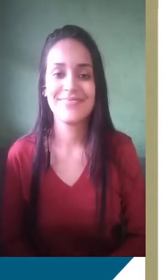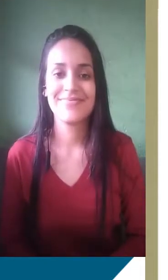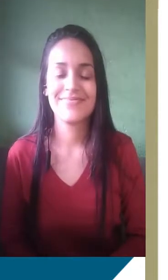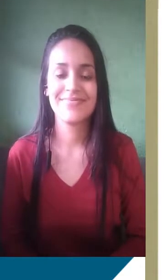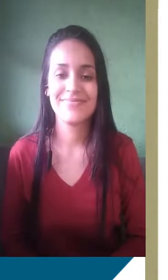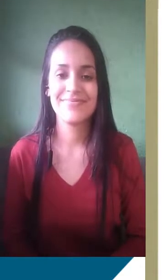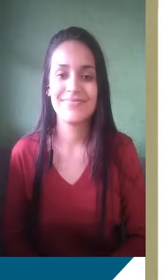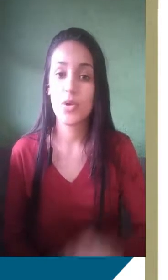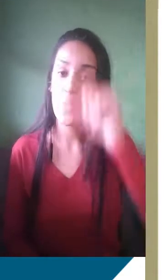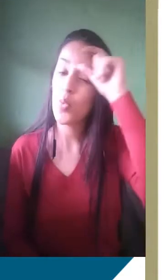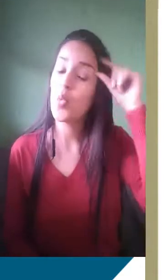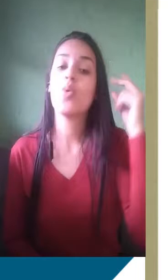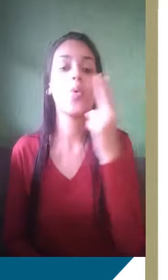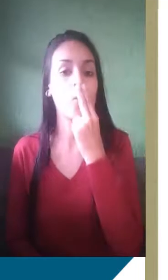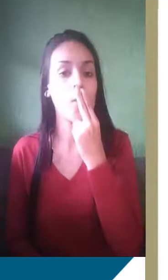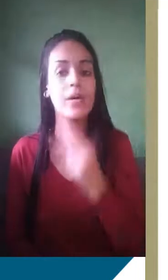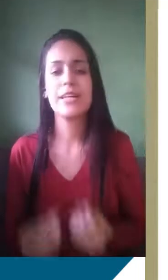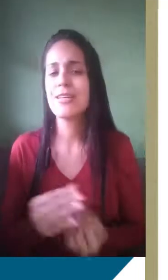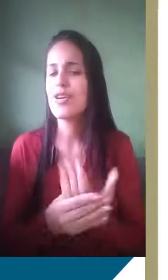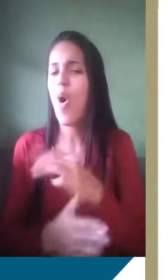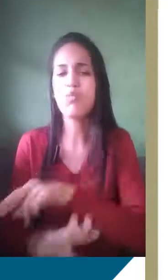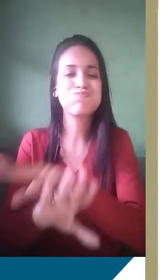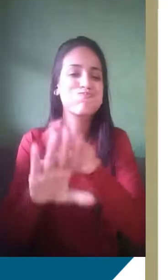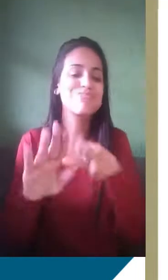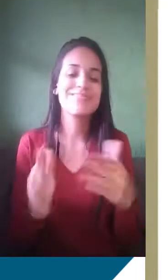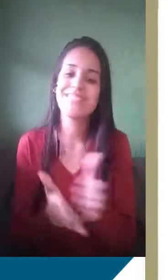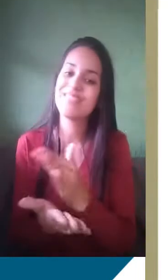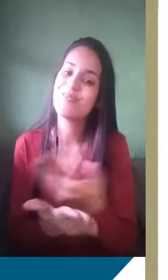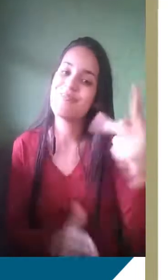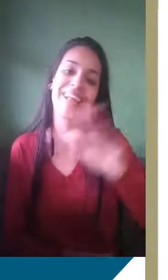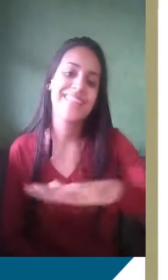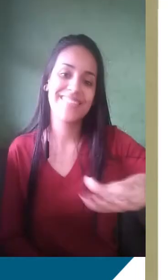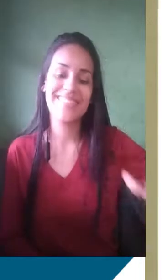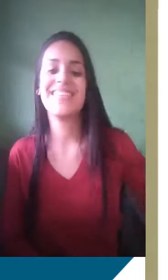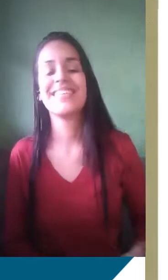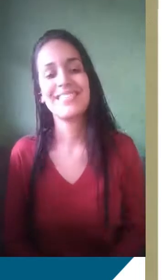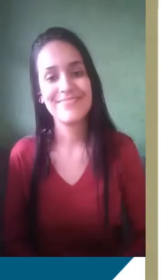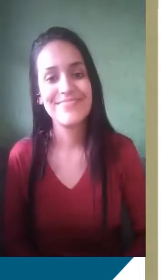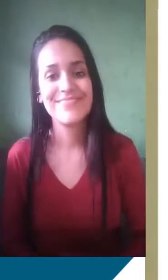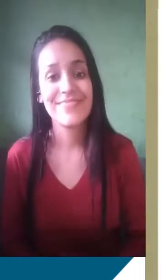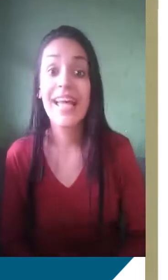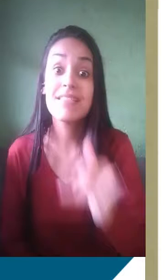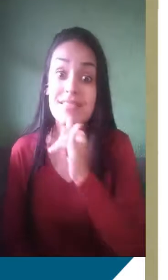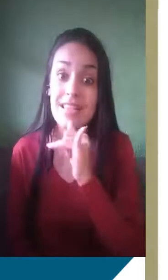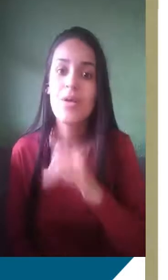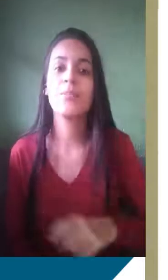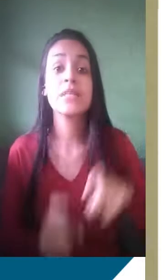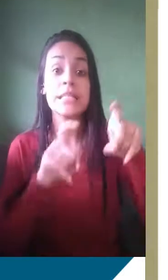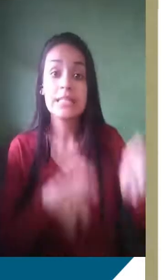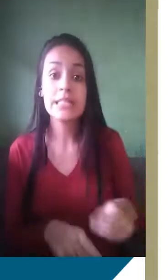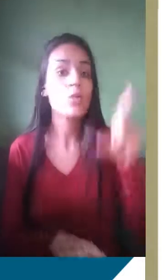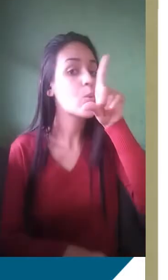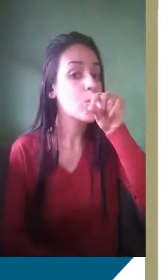conservadores, Monteiro Lobato produziu um vasto repertório de livros para crianças, incluindo o popular Sítio do